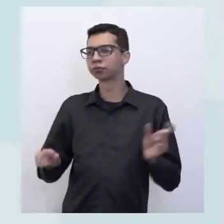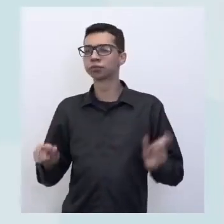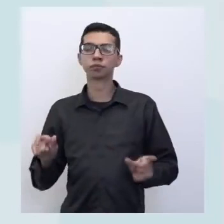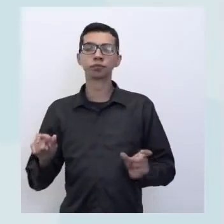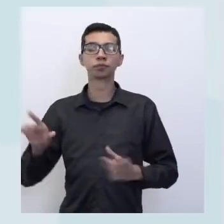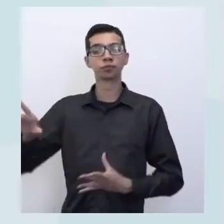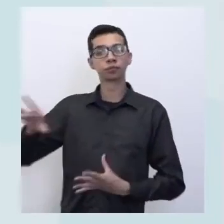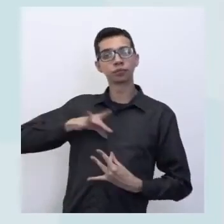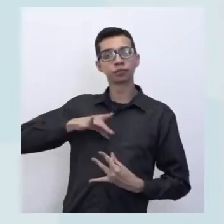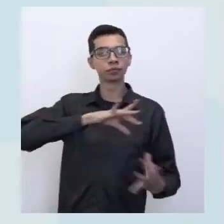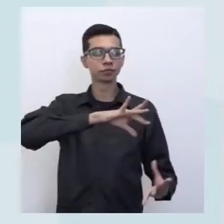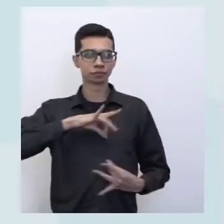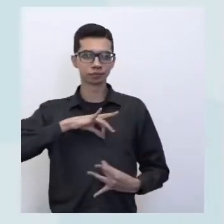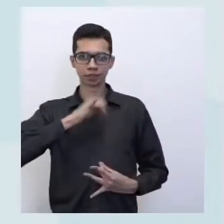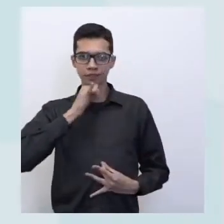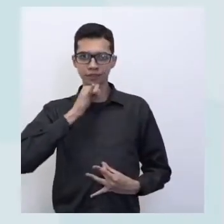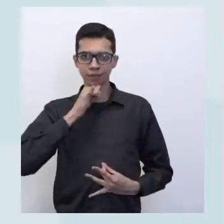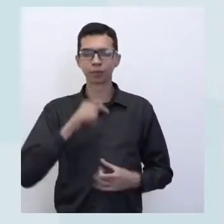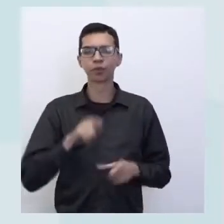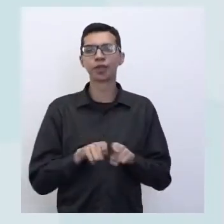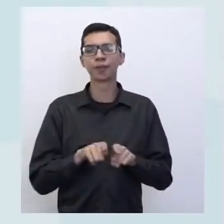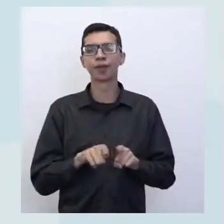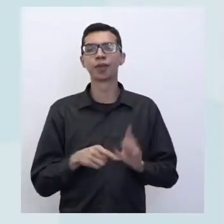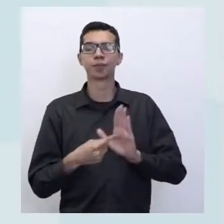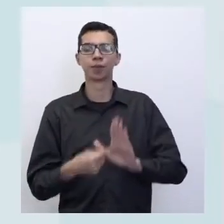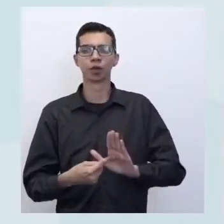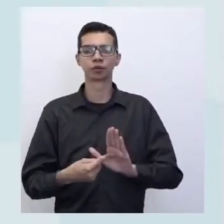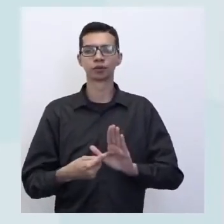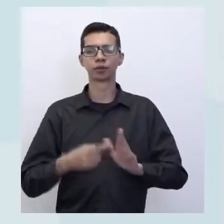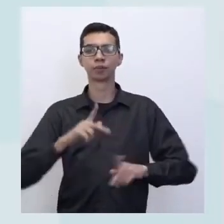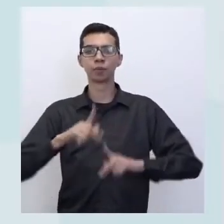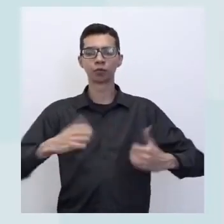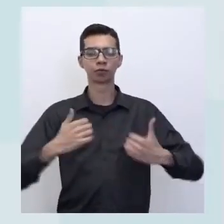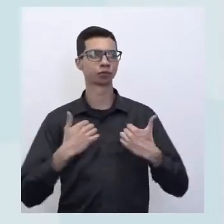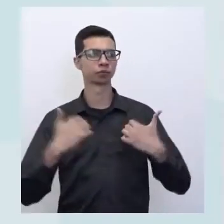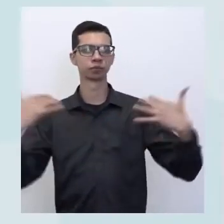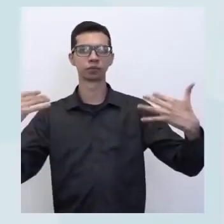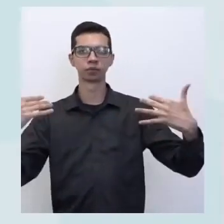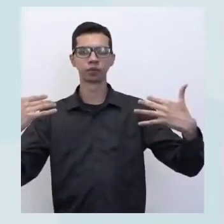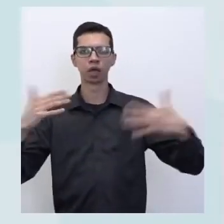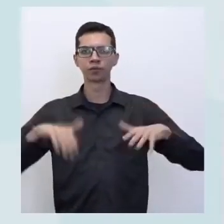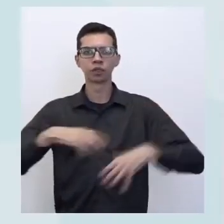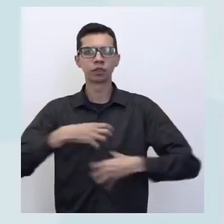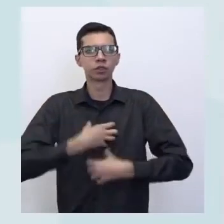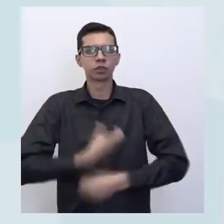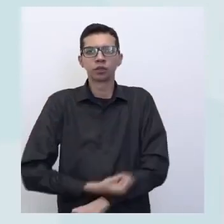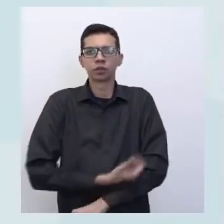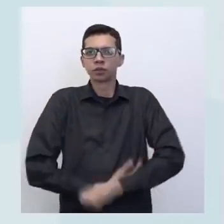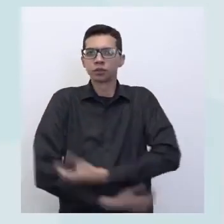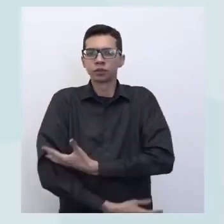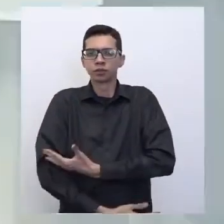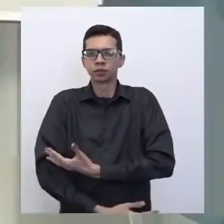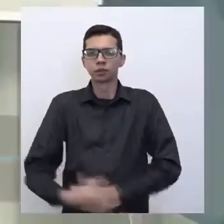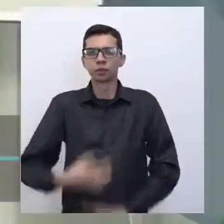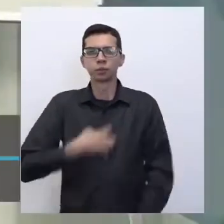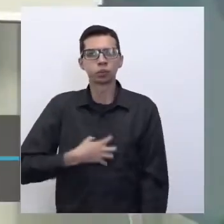muitas reações no público. Raiva, alegria, tristeza, dependendo da peça que a gente vai assistir, tá